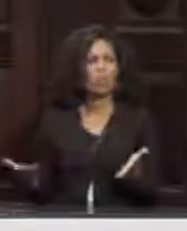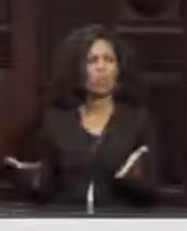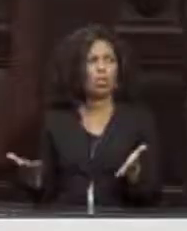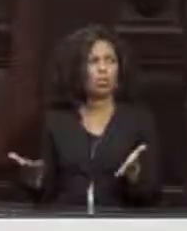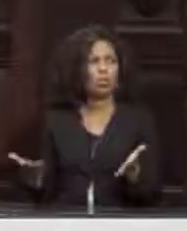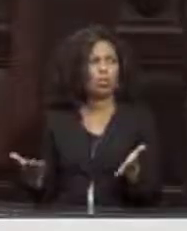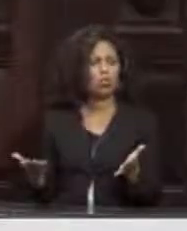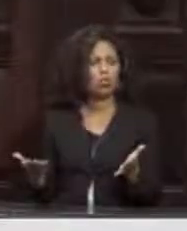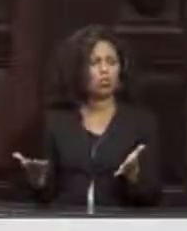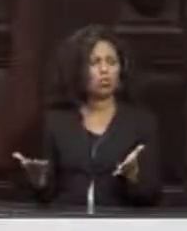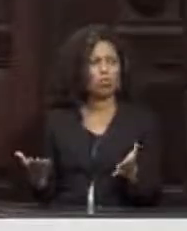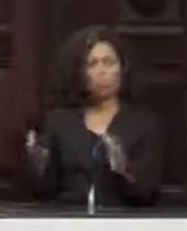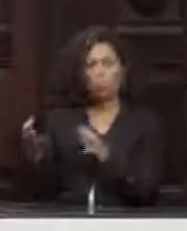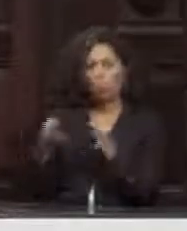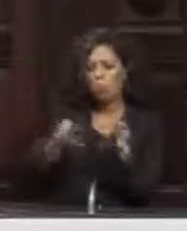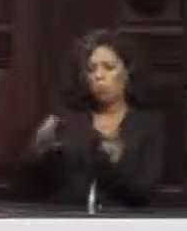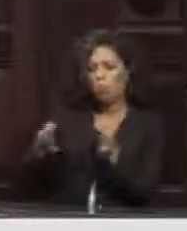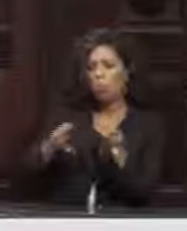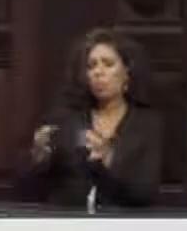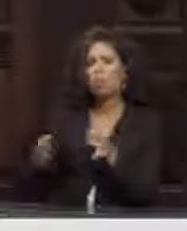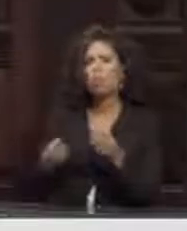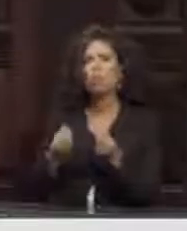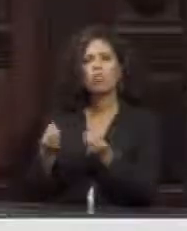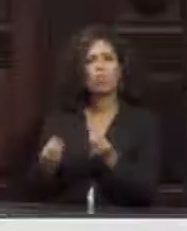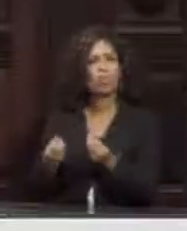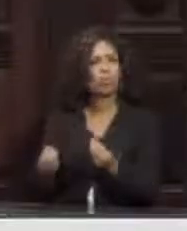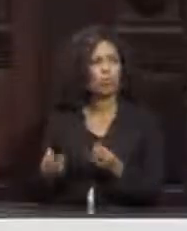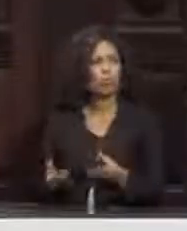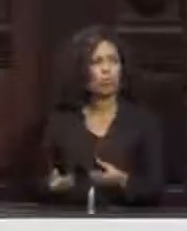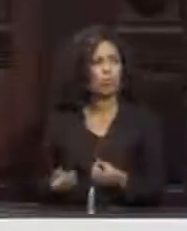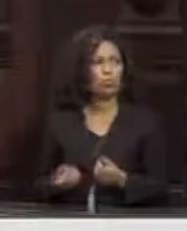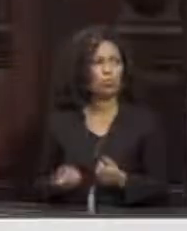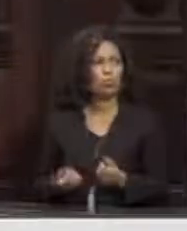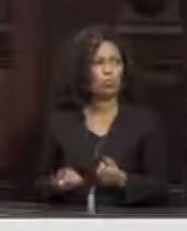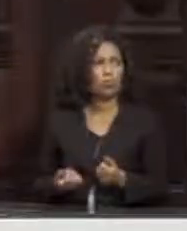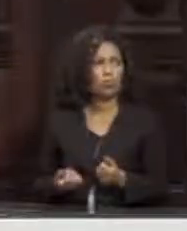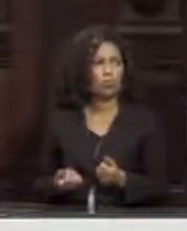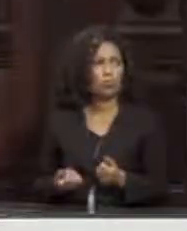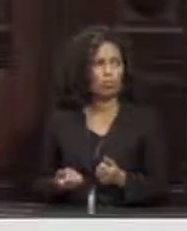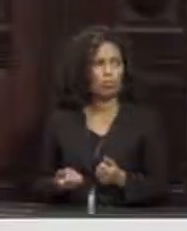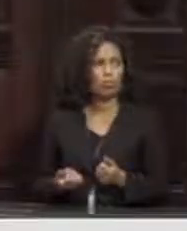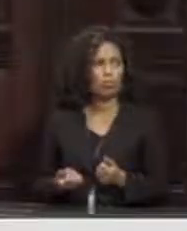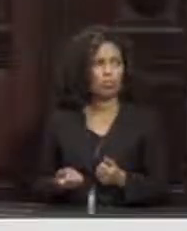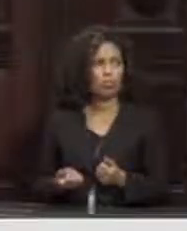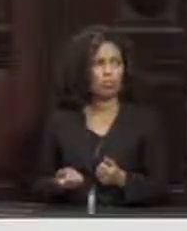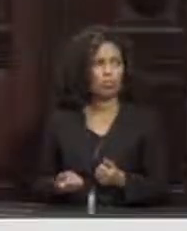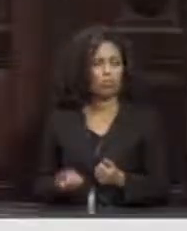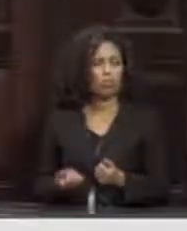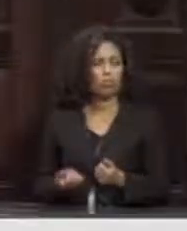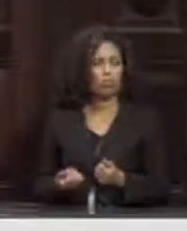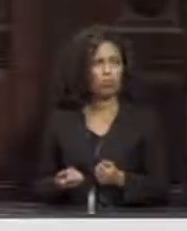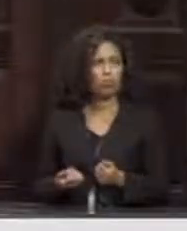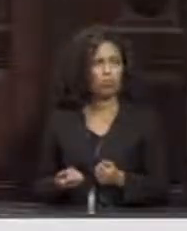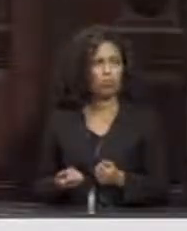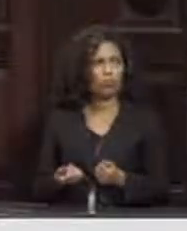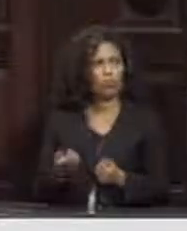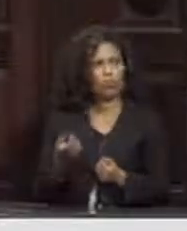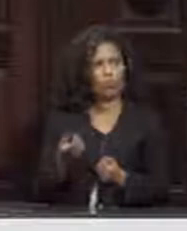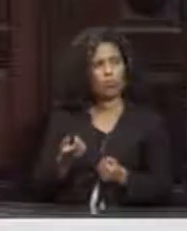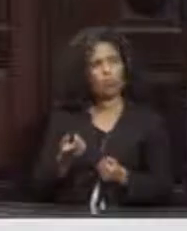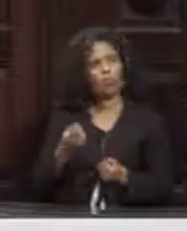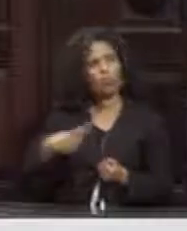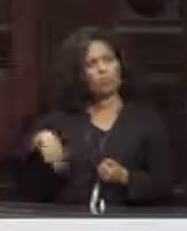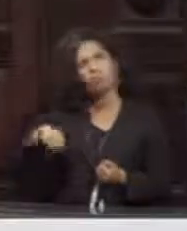aquele sistema? Porque a sonegação no estado do Rio de Janeiro é reconhecida e identificada,